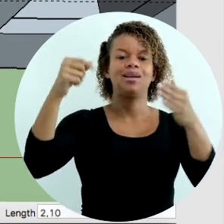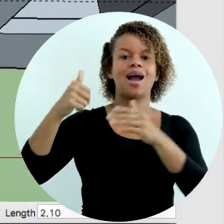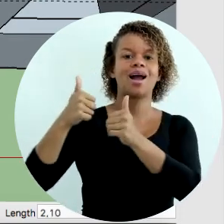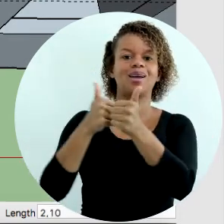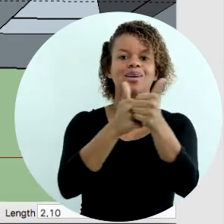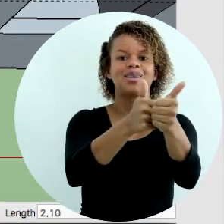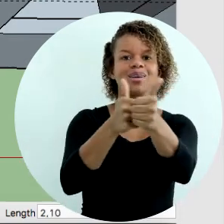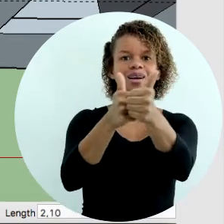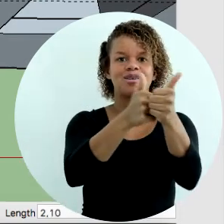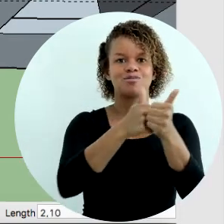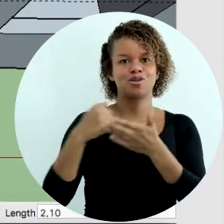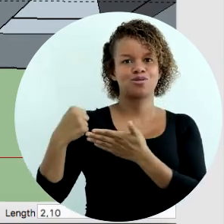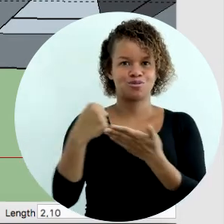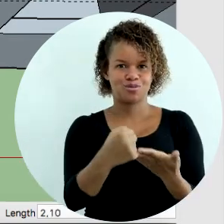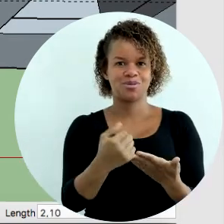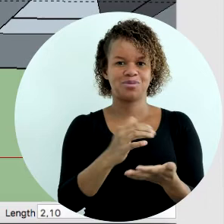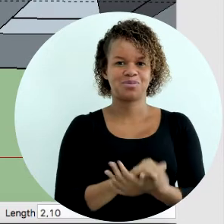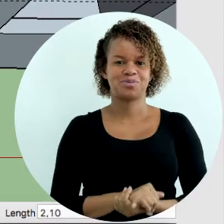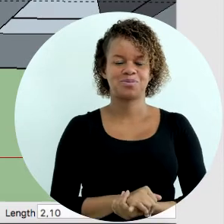nova linha guia.